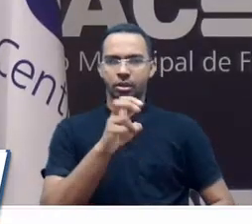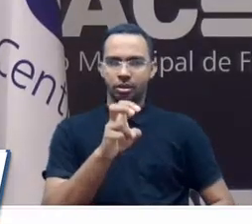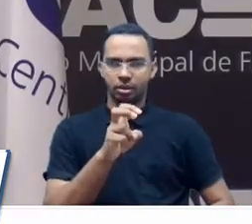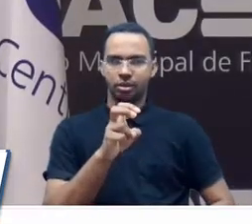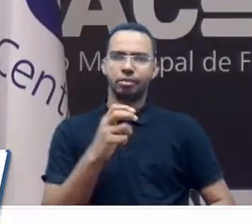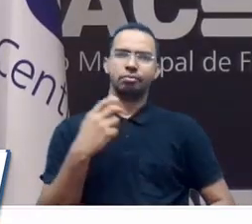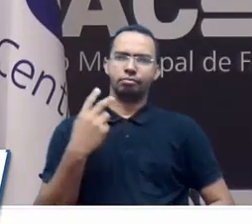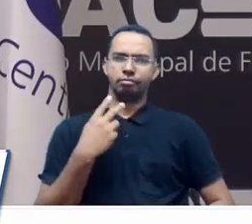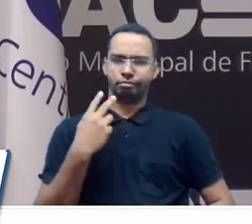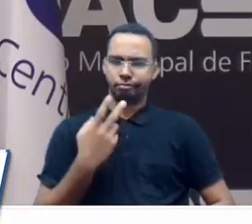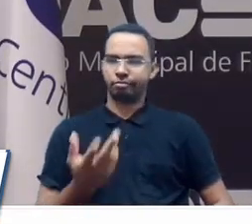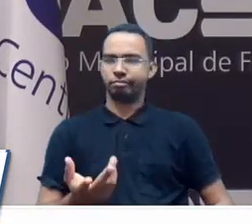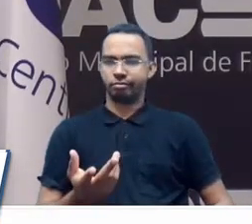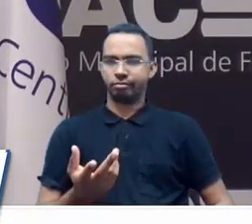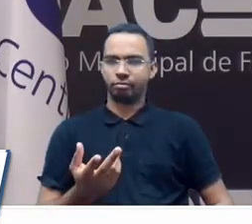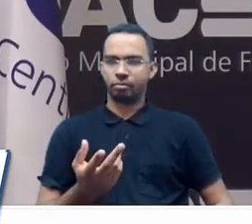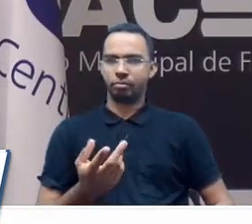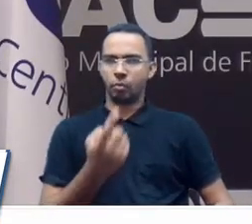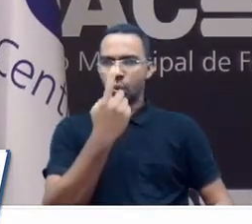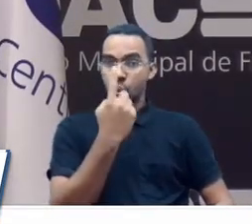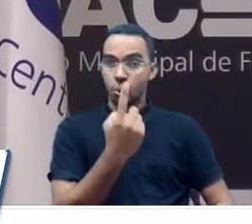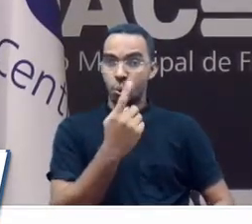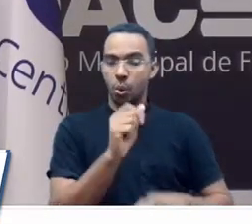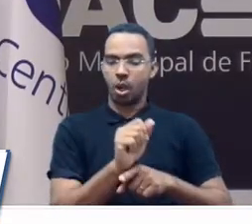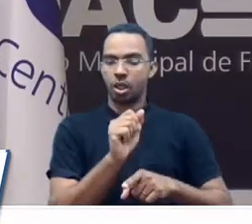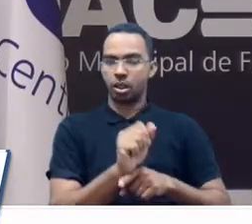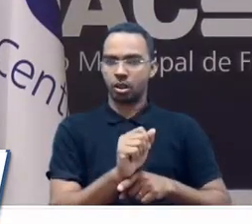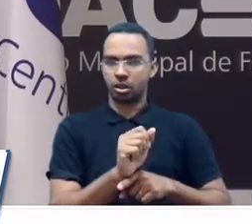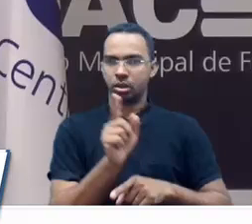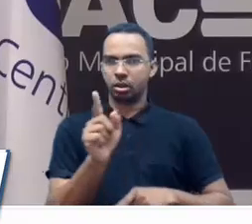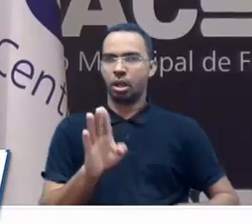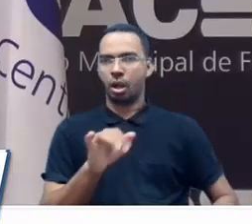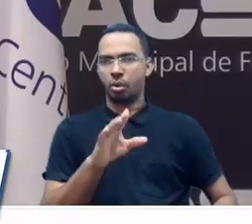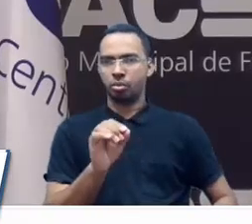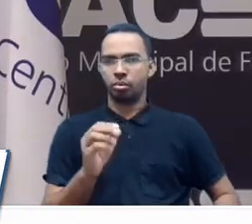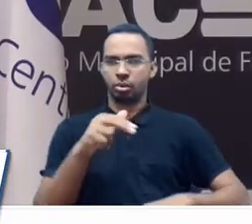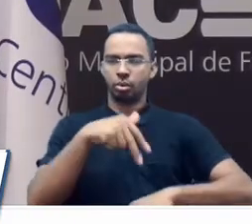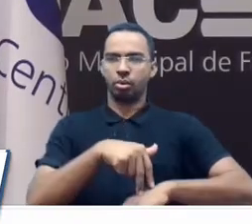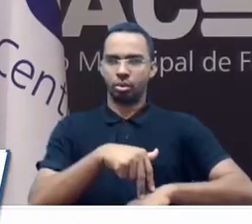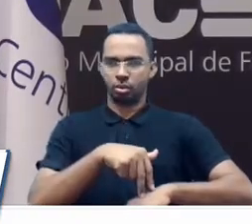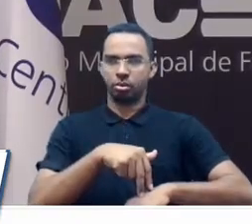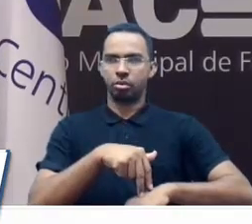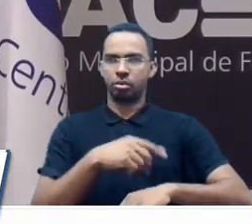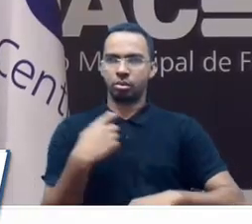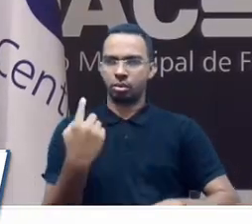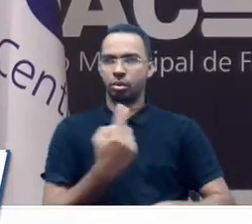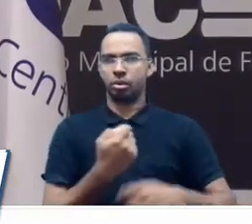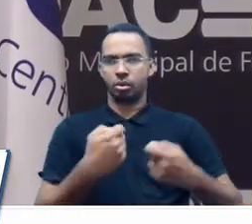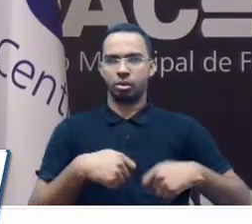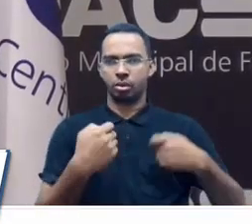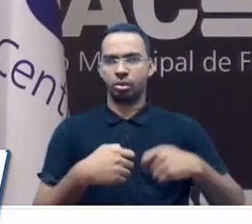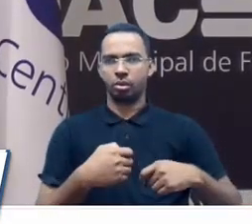vereadores e um assessor. E quando o Bruno colocou aqui na frente que nós não devemos tomar